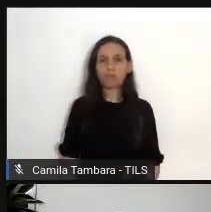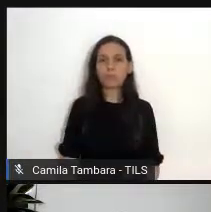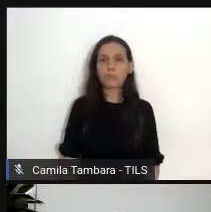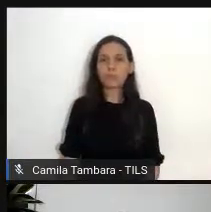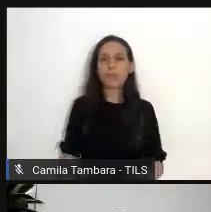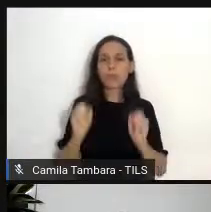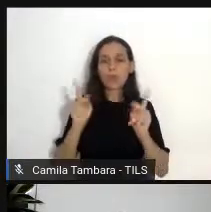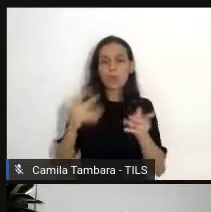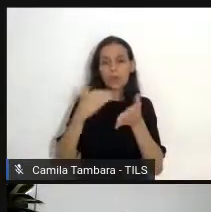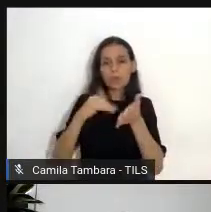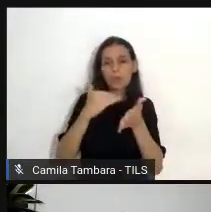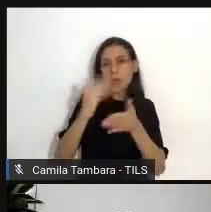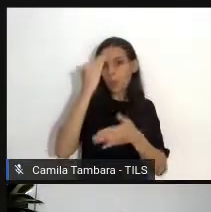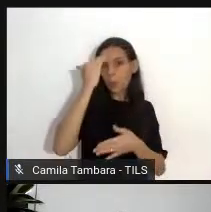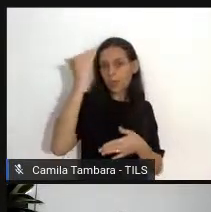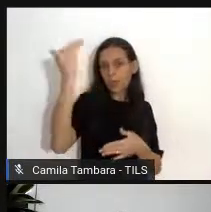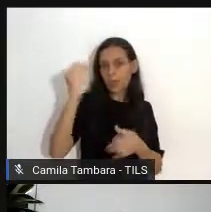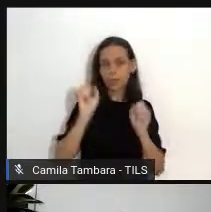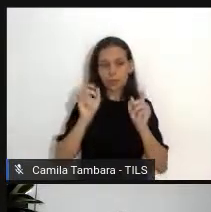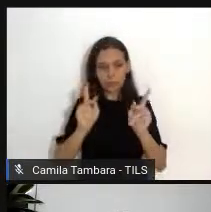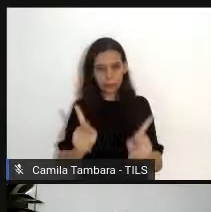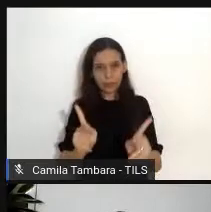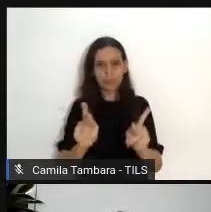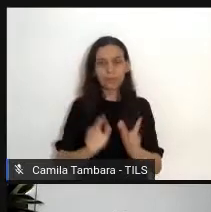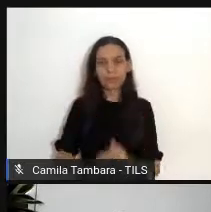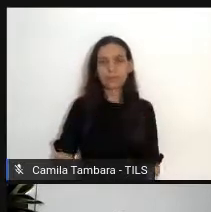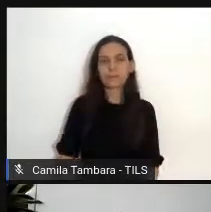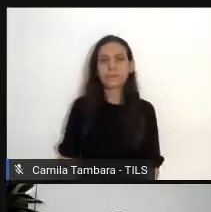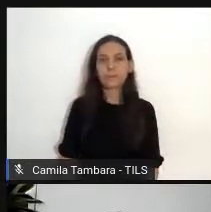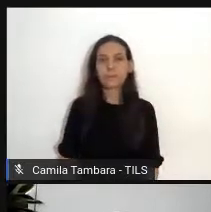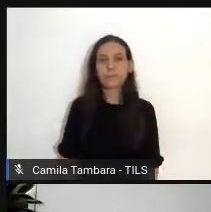Tudo bem, secretário. Obrigado. Tá bom? Obrigado.